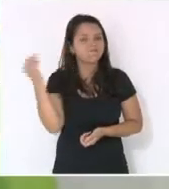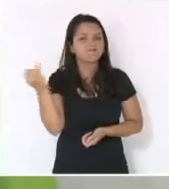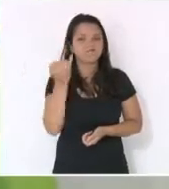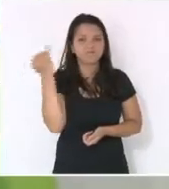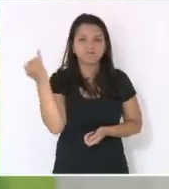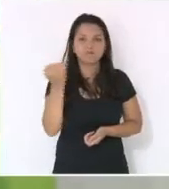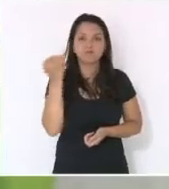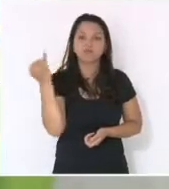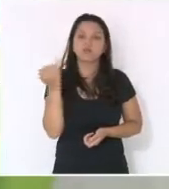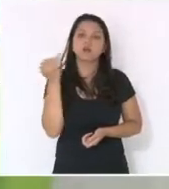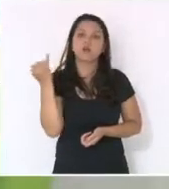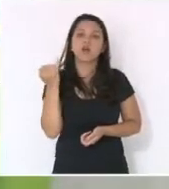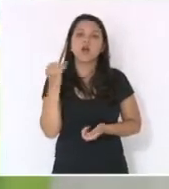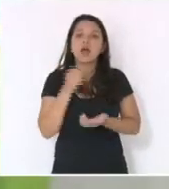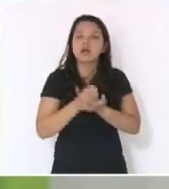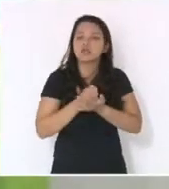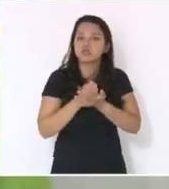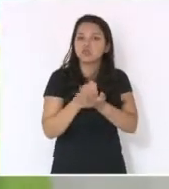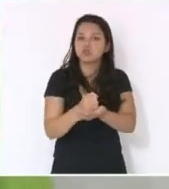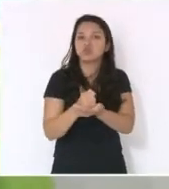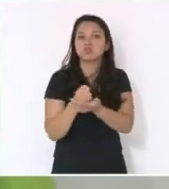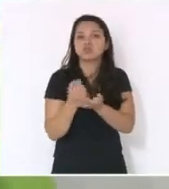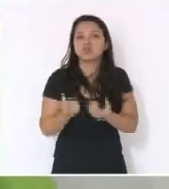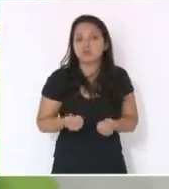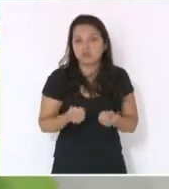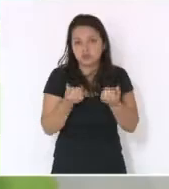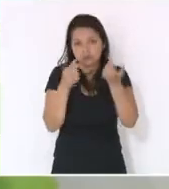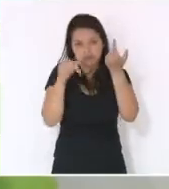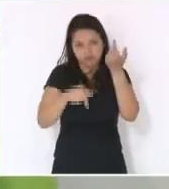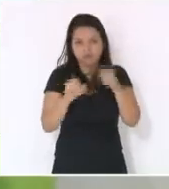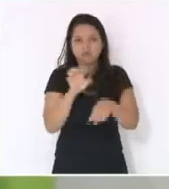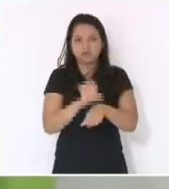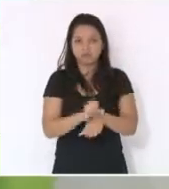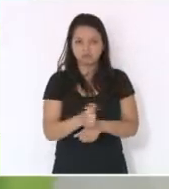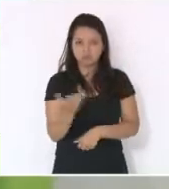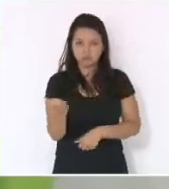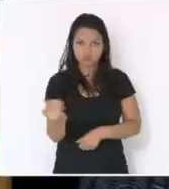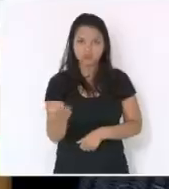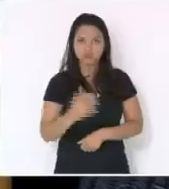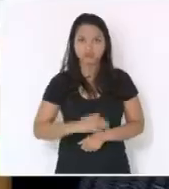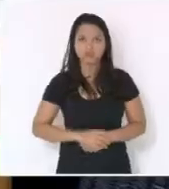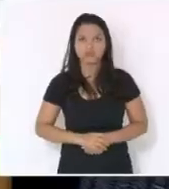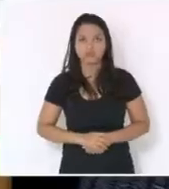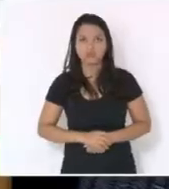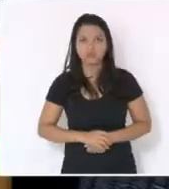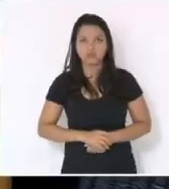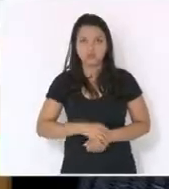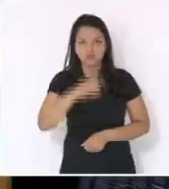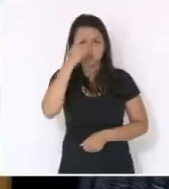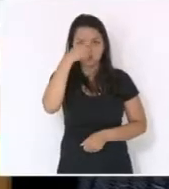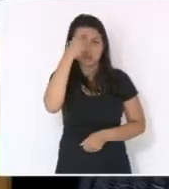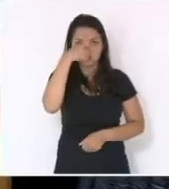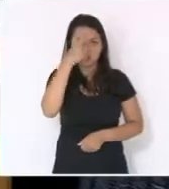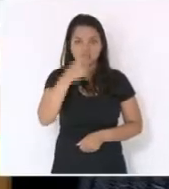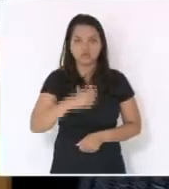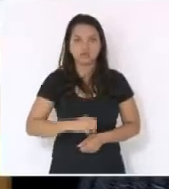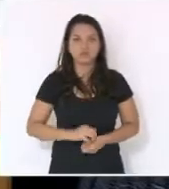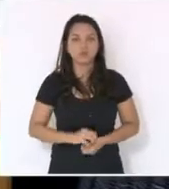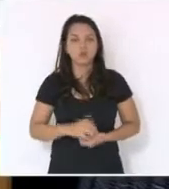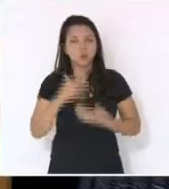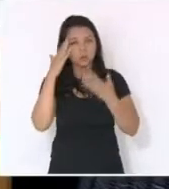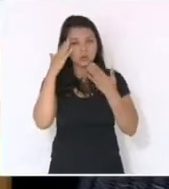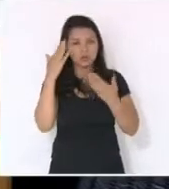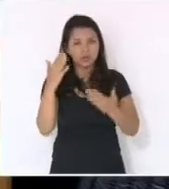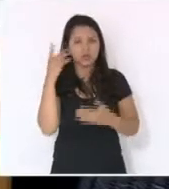o quanto ajuda a riqueza do nosso estado. Com prazer ouço Vossa Excelência. Obrigado, obrigado,